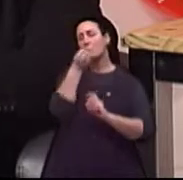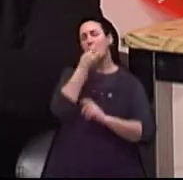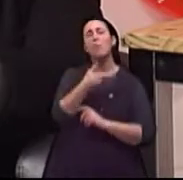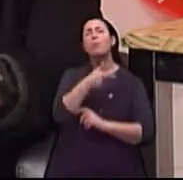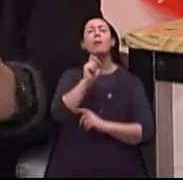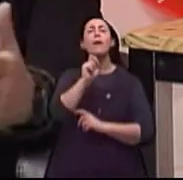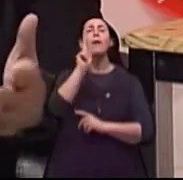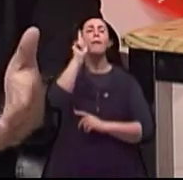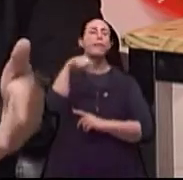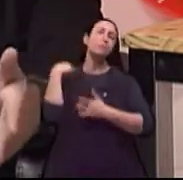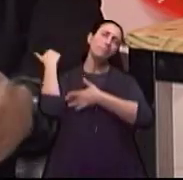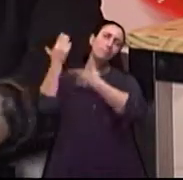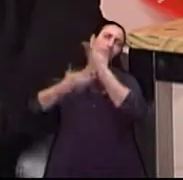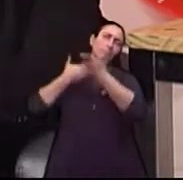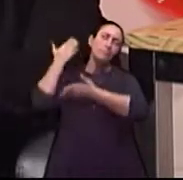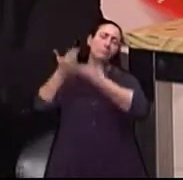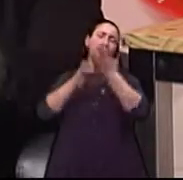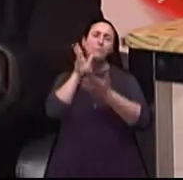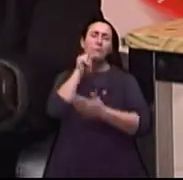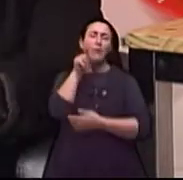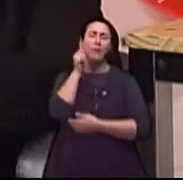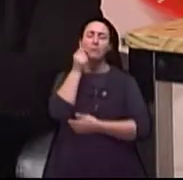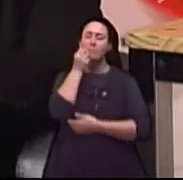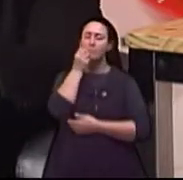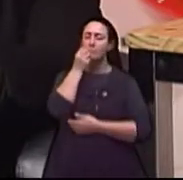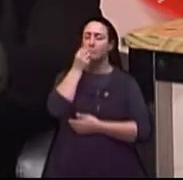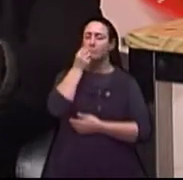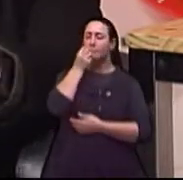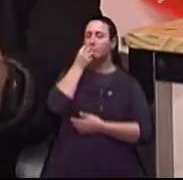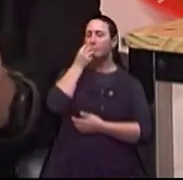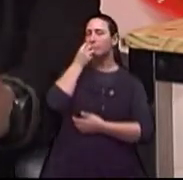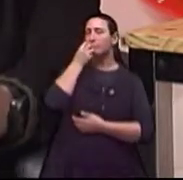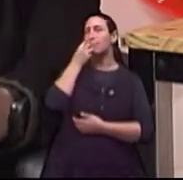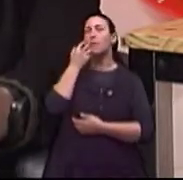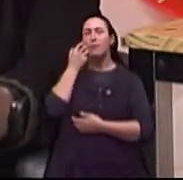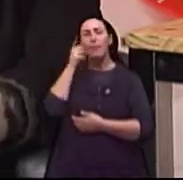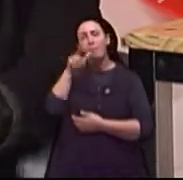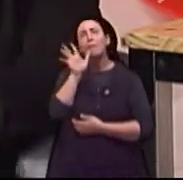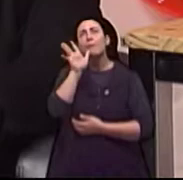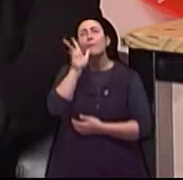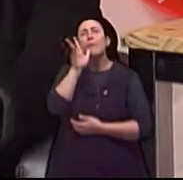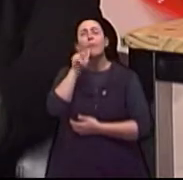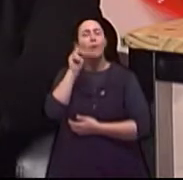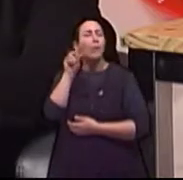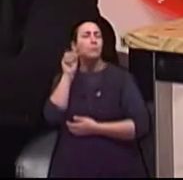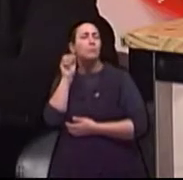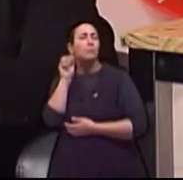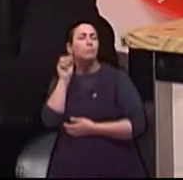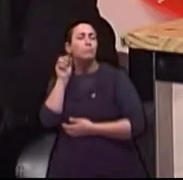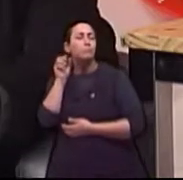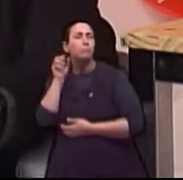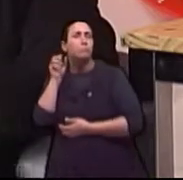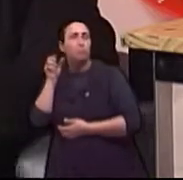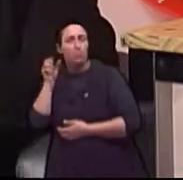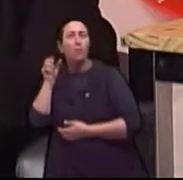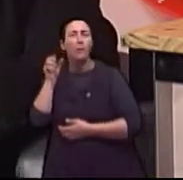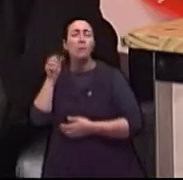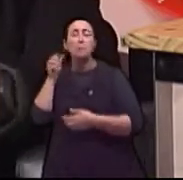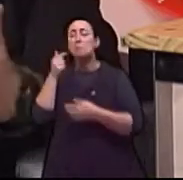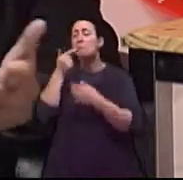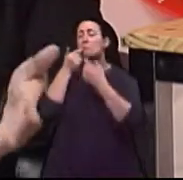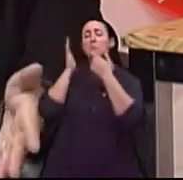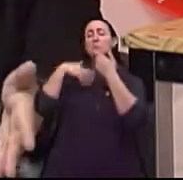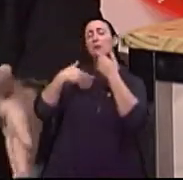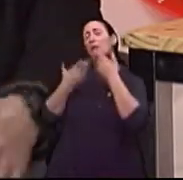uma longa evolução então uma lesão uma verruga que cresce durante muitos anos e a pessoa não se preocupa porque não dói tá ali não incomoda